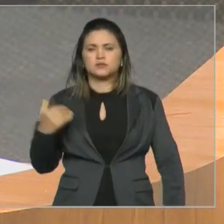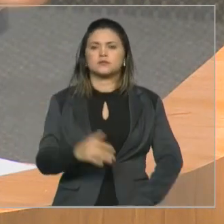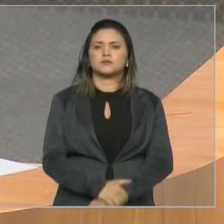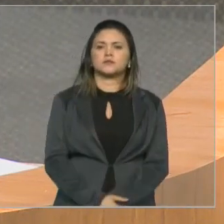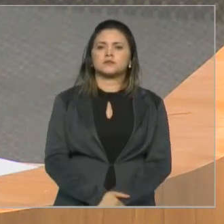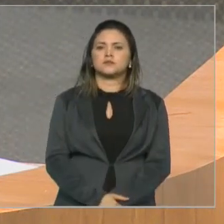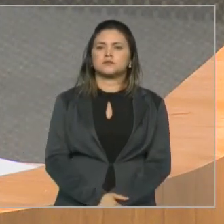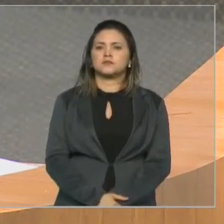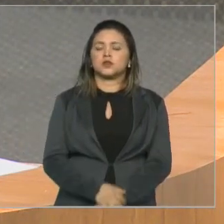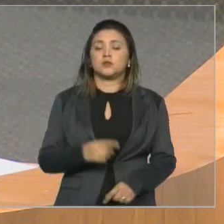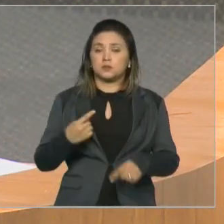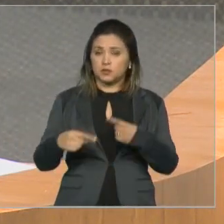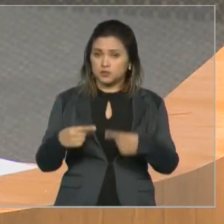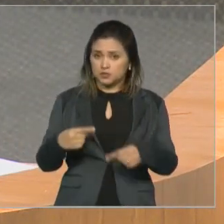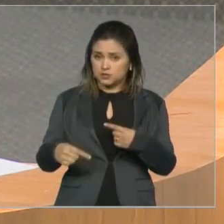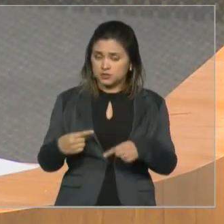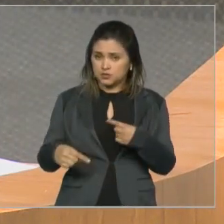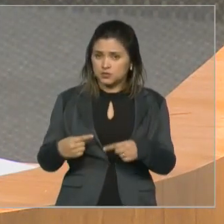político de confiança de Hitler,